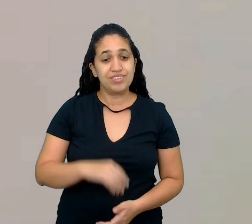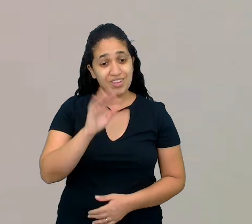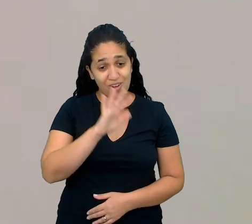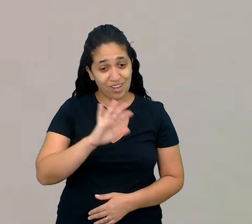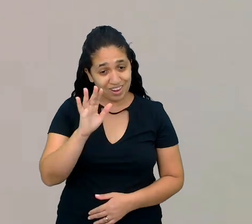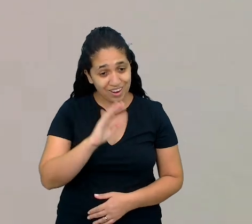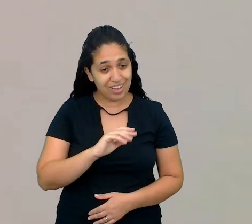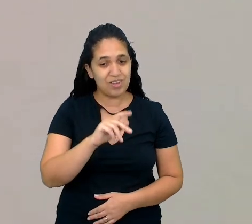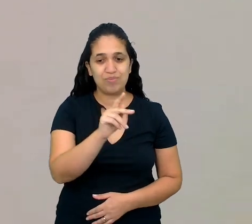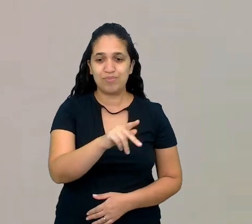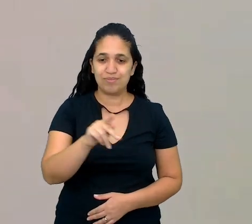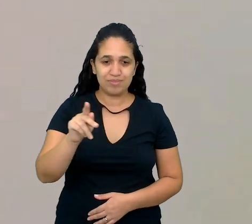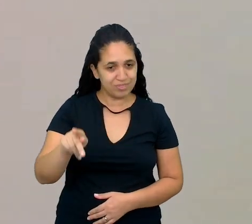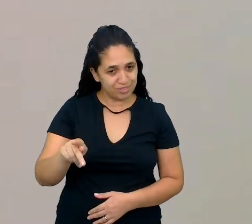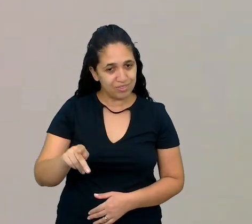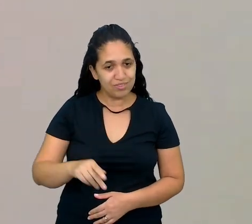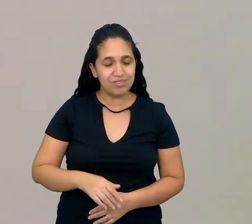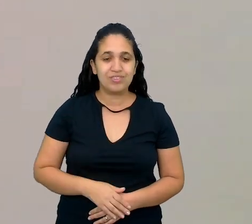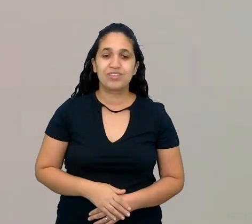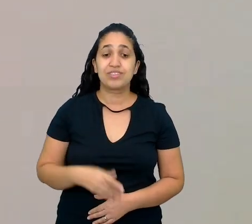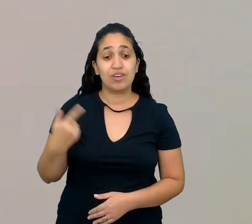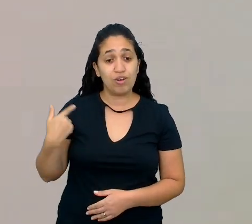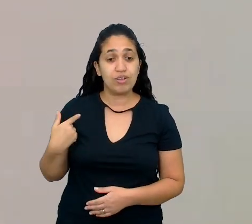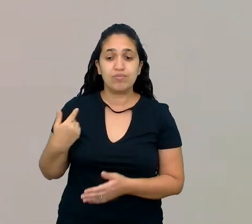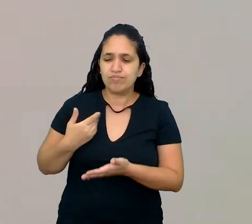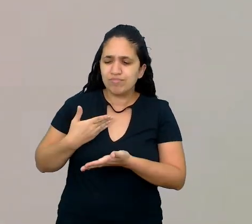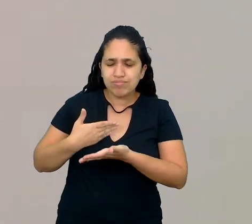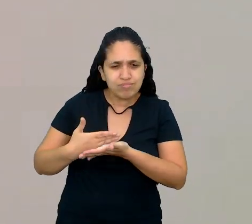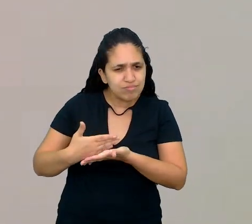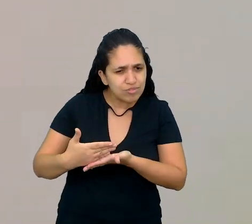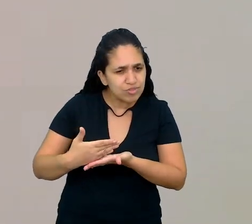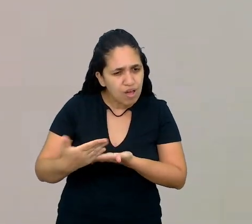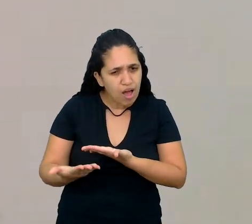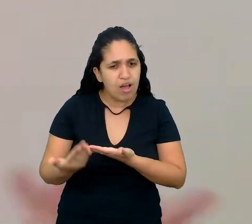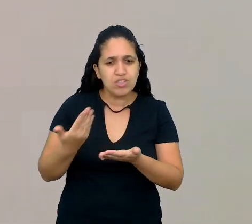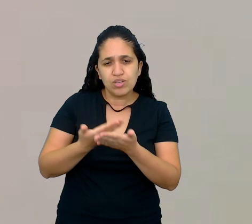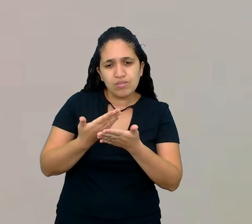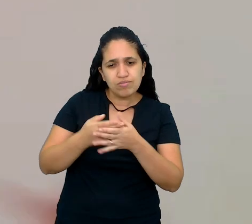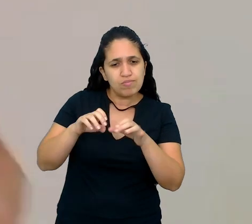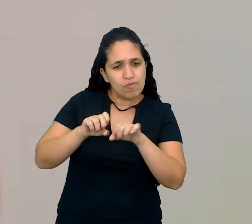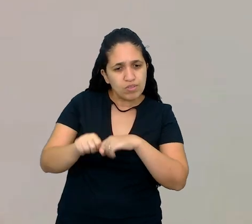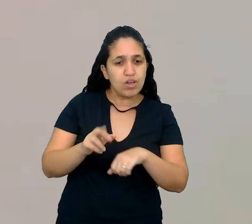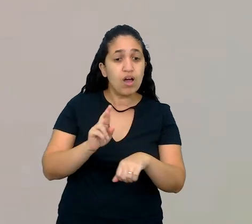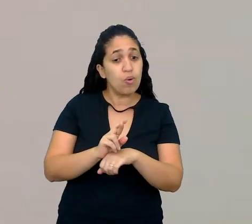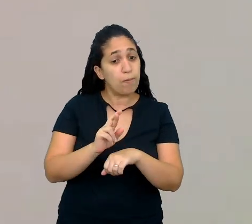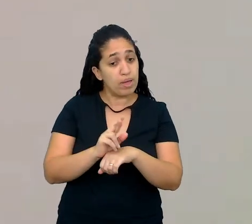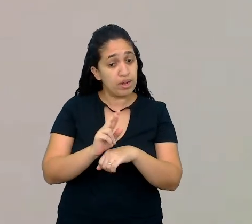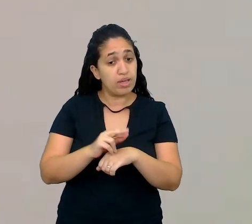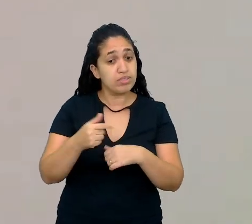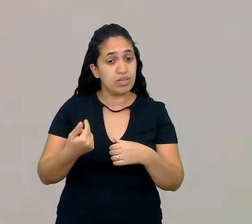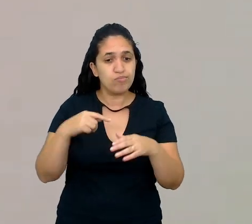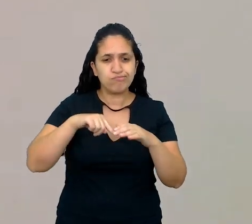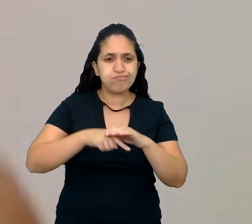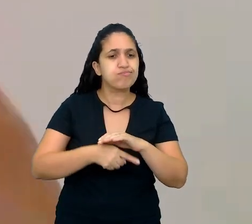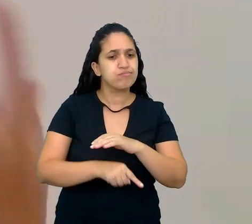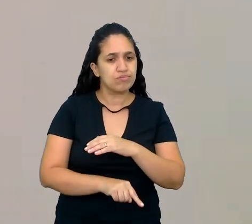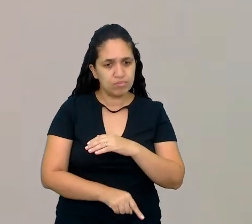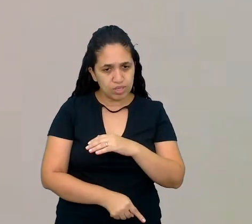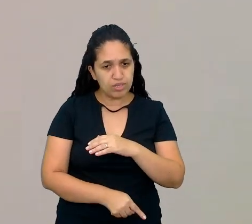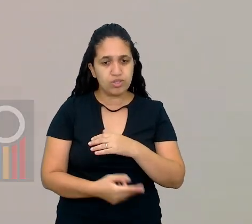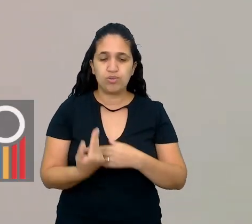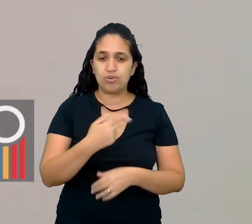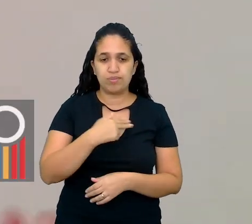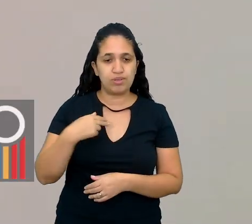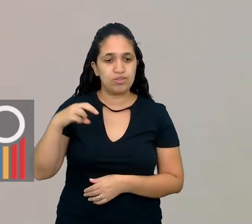Olá, professores, dando continuidade aí na nossa formação de recuperação e aprofundamento, né? Meu